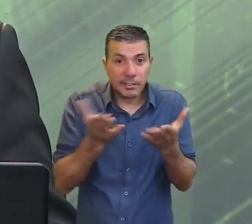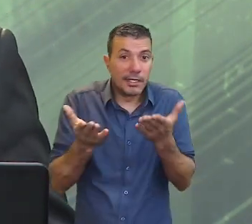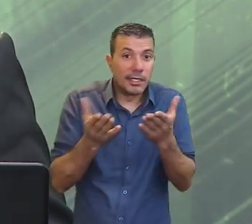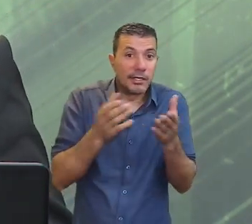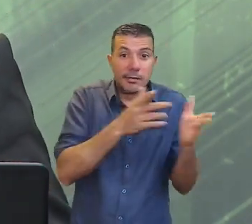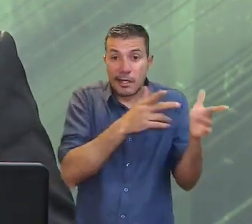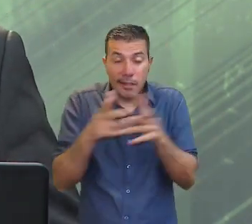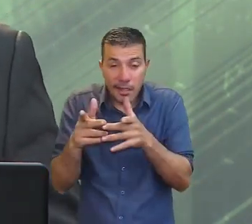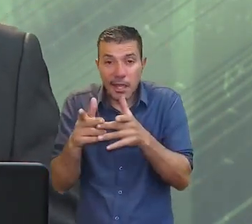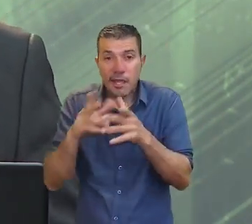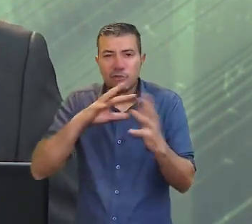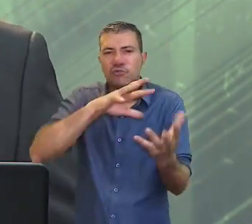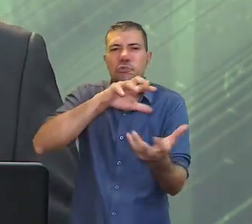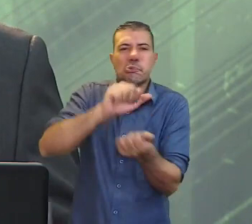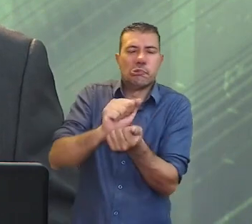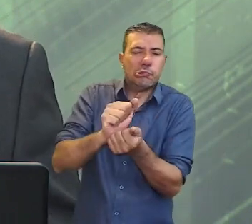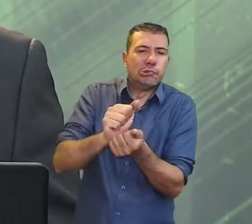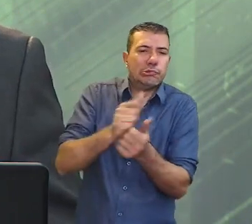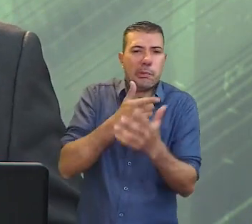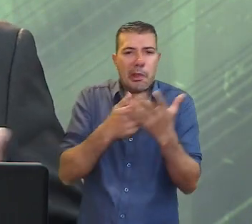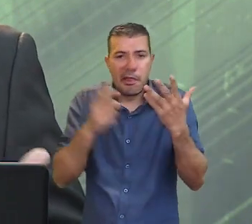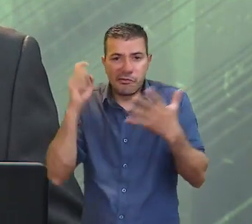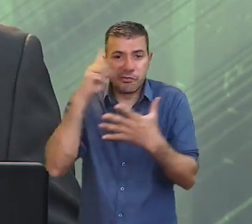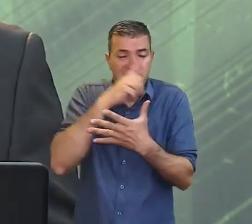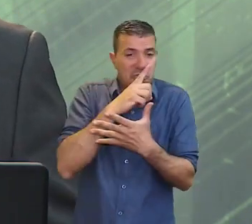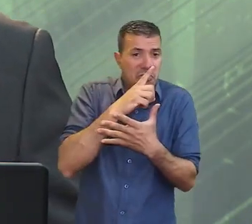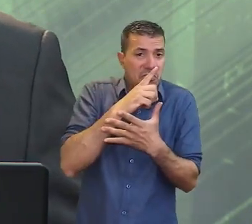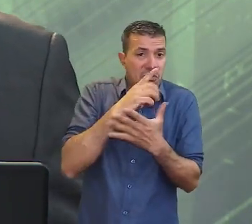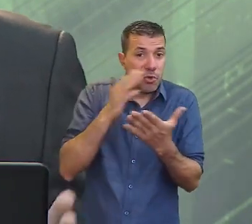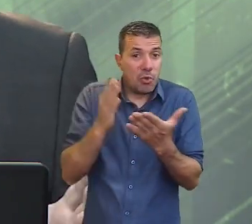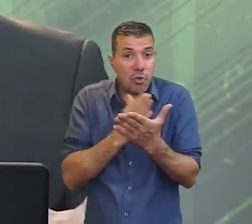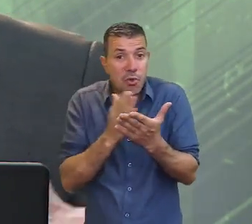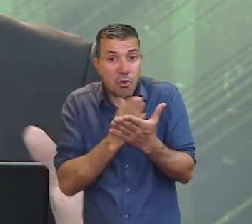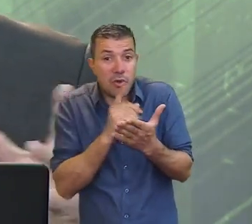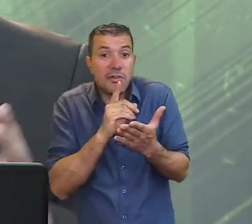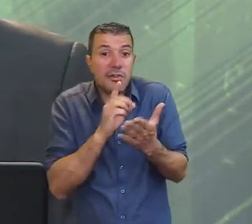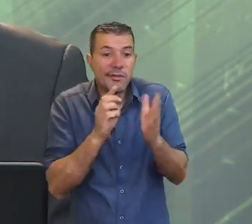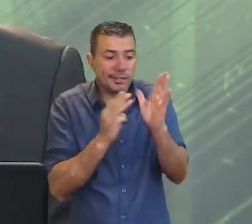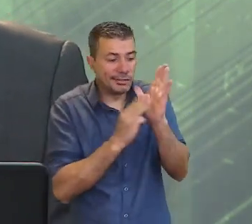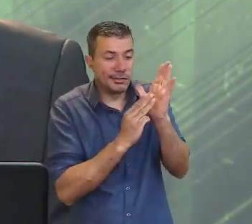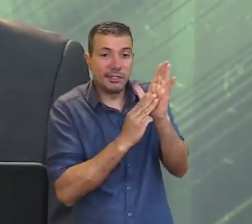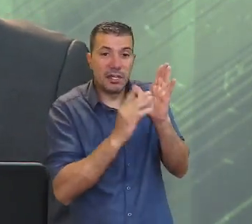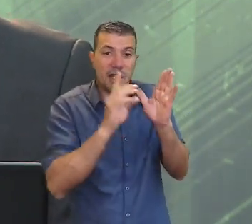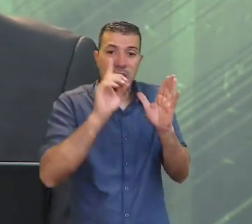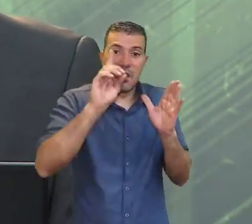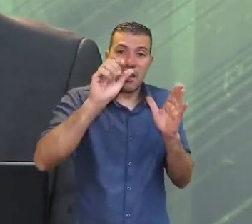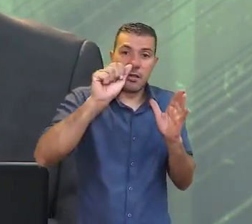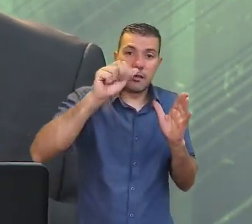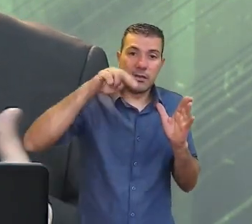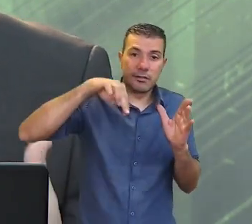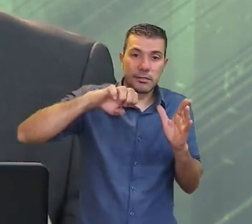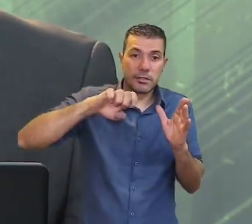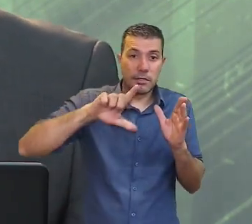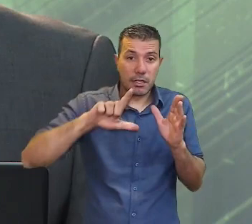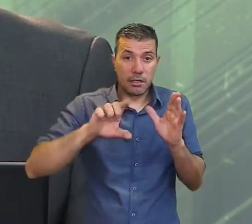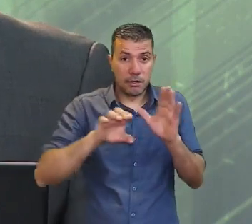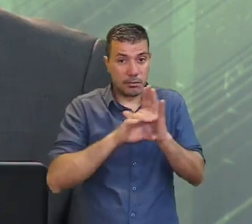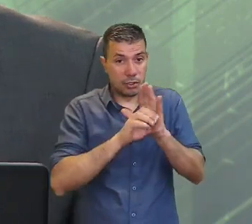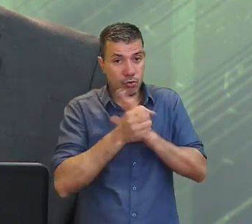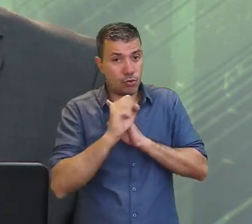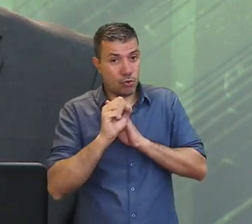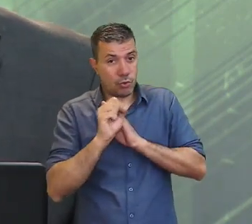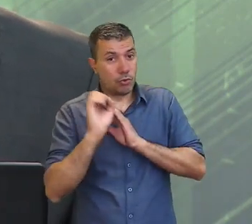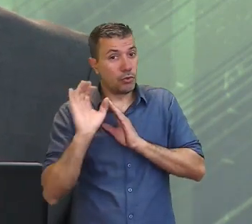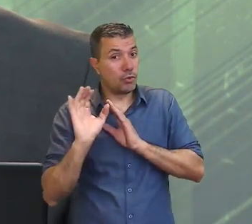série Esperança para o Mundo em Crise. E nesse momento, o livro de Daniel. Já estamos indo para o capítulo 8 de Daniel para estudarmos um tema